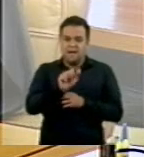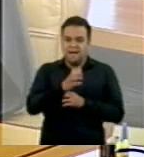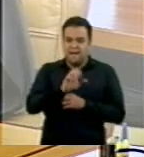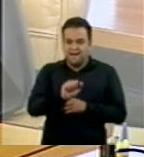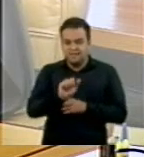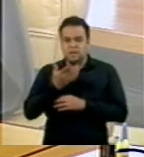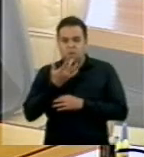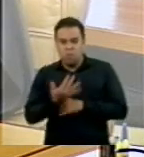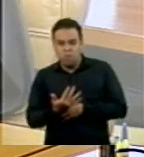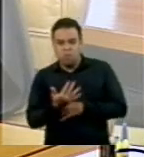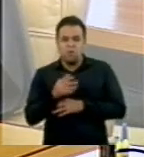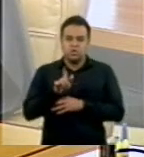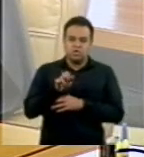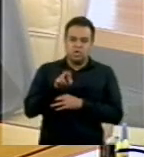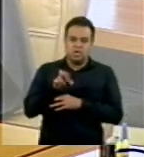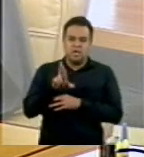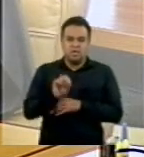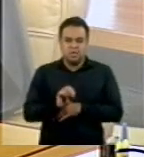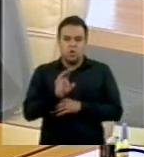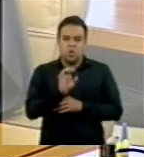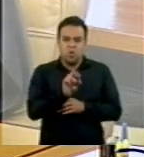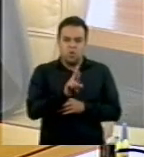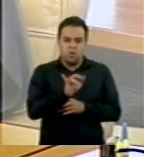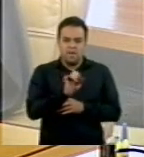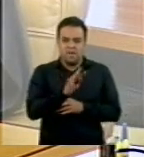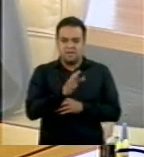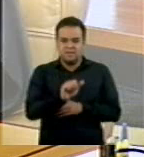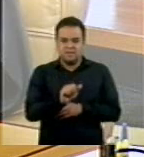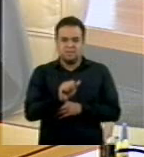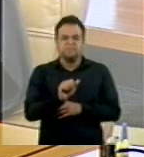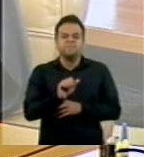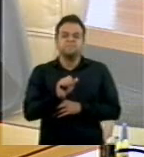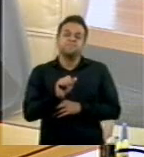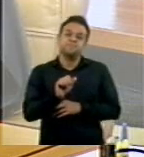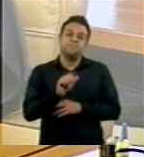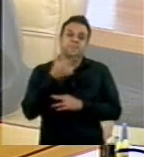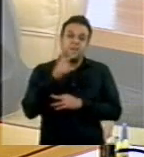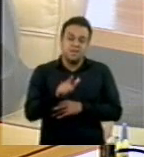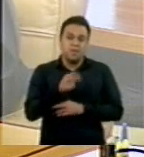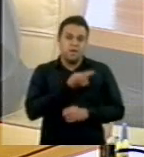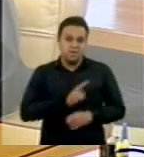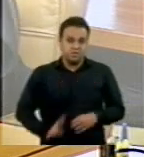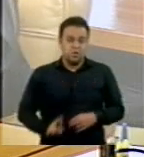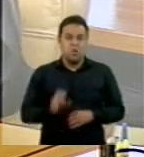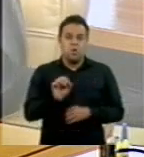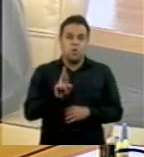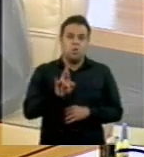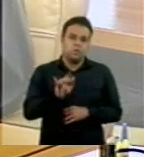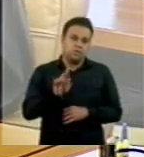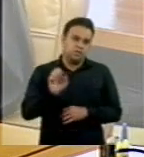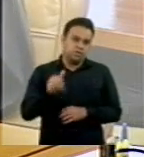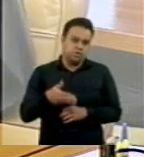cor, gênero, orientação sexual, língua, religião, origem e assim por